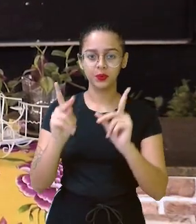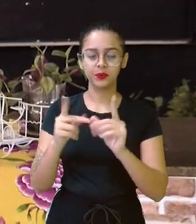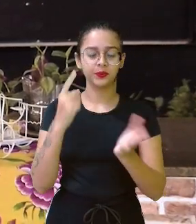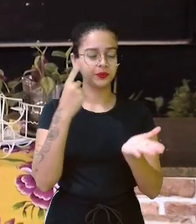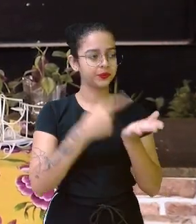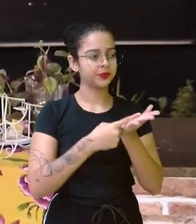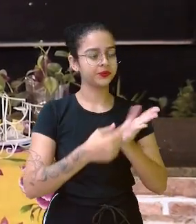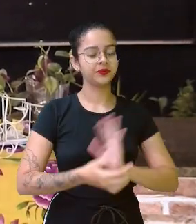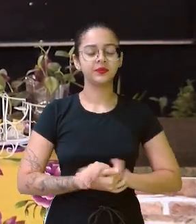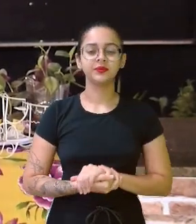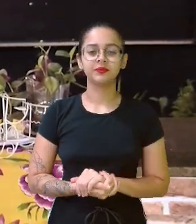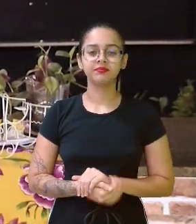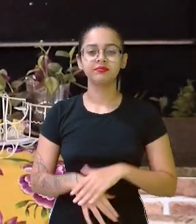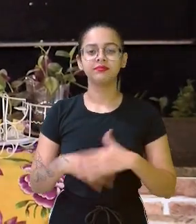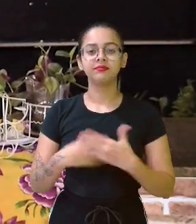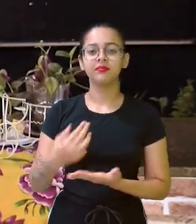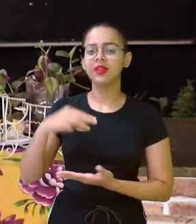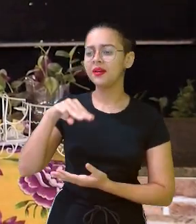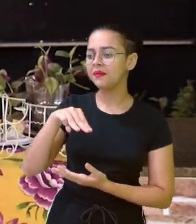certo.